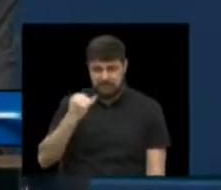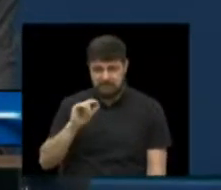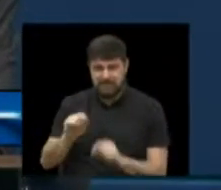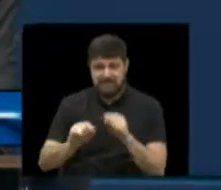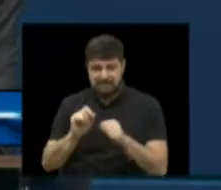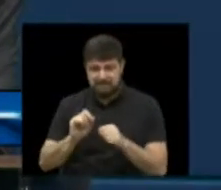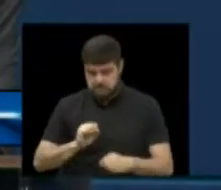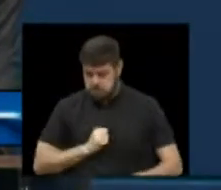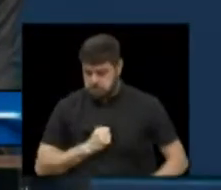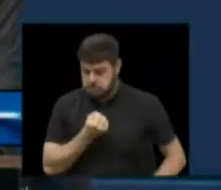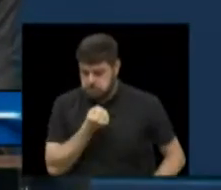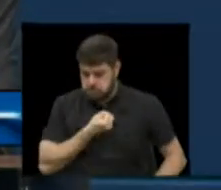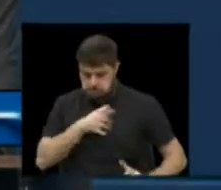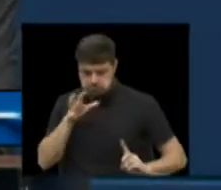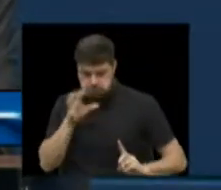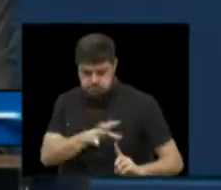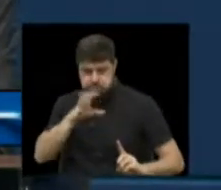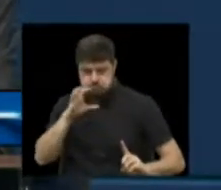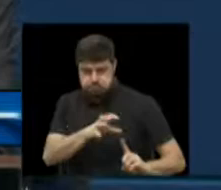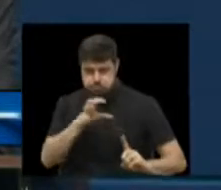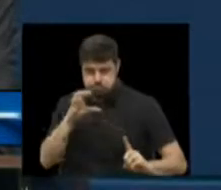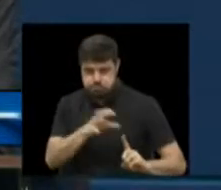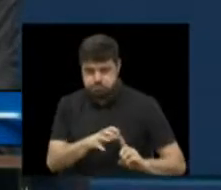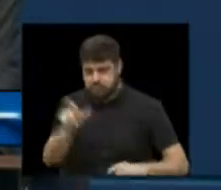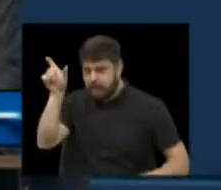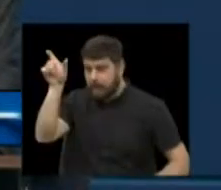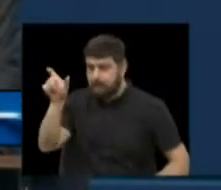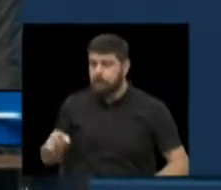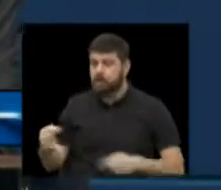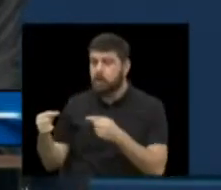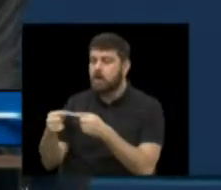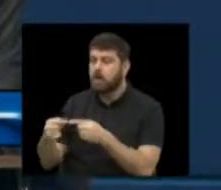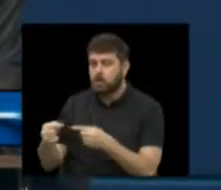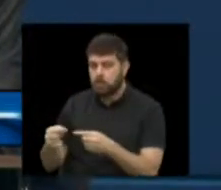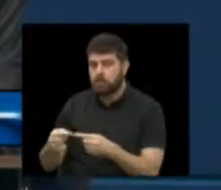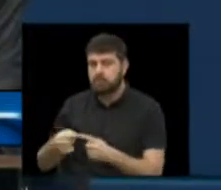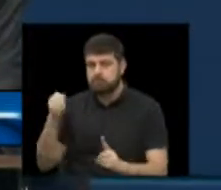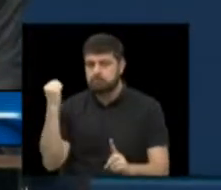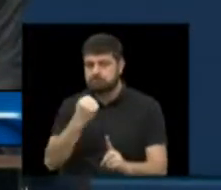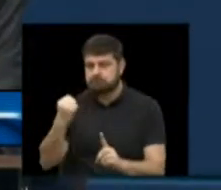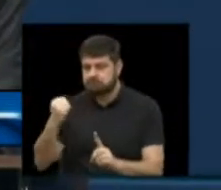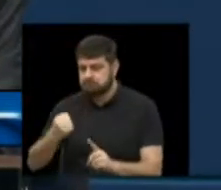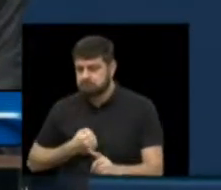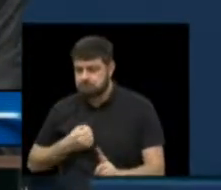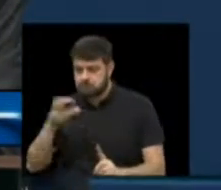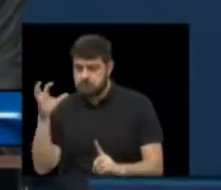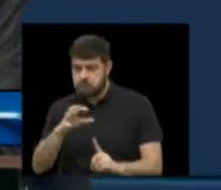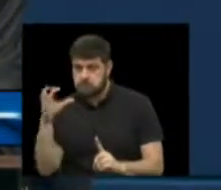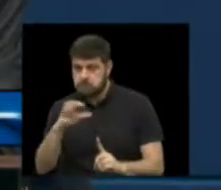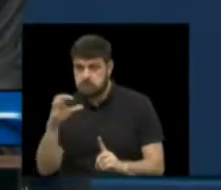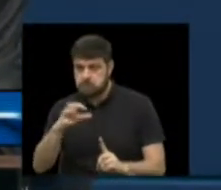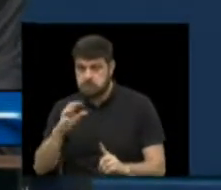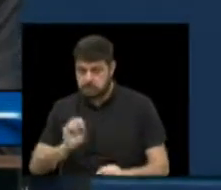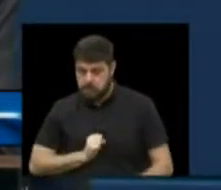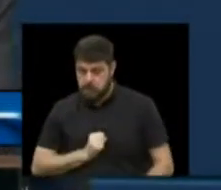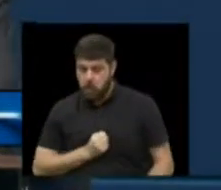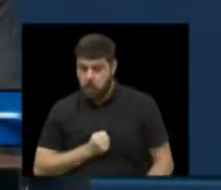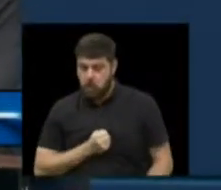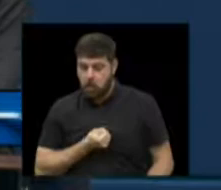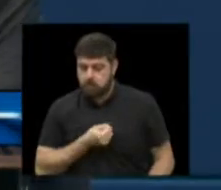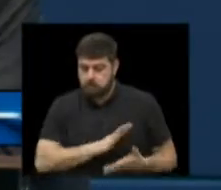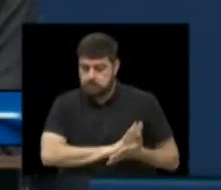ódio, no mínimo, é cúmplice, no mínimo, participa indiretamente de uma engrenagem